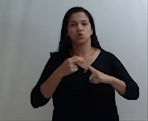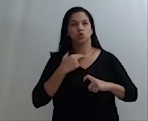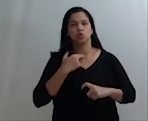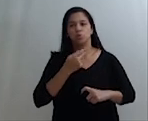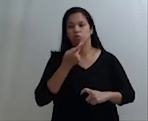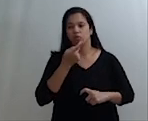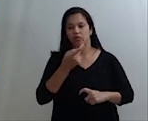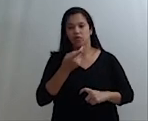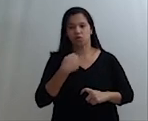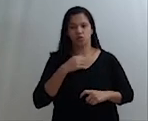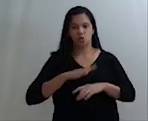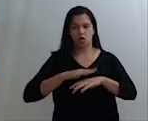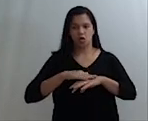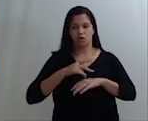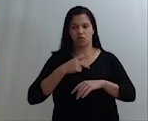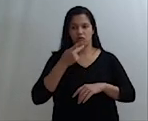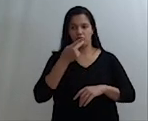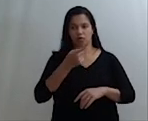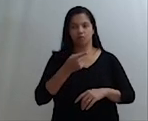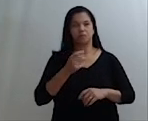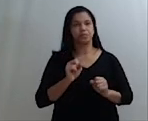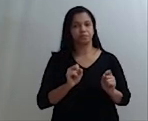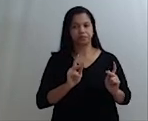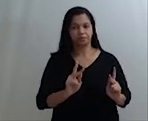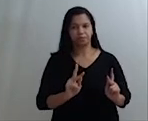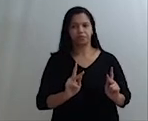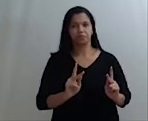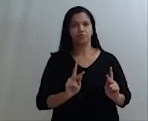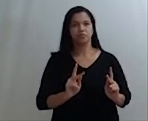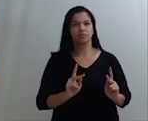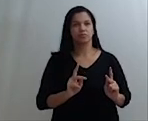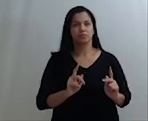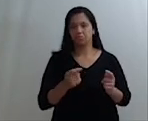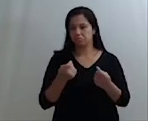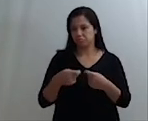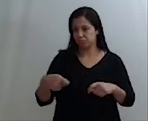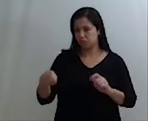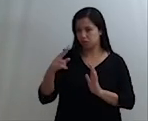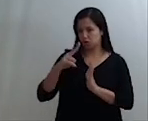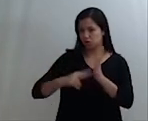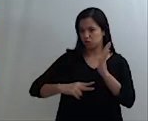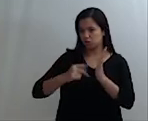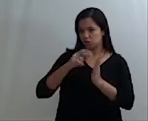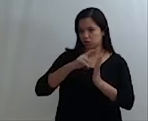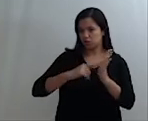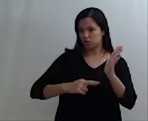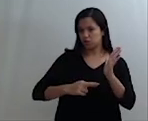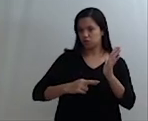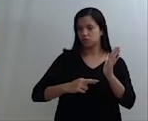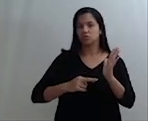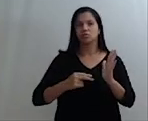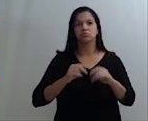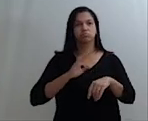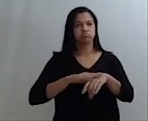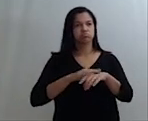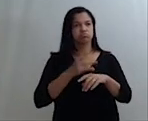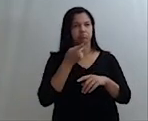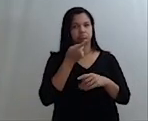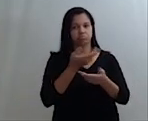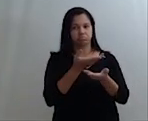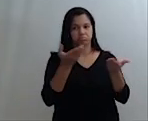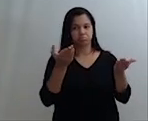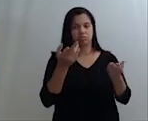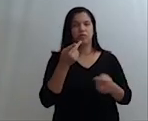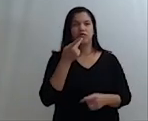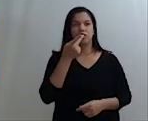sustentarei que bom então Voss exelência dispensa a leitora do relatório dispenso então a vossa excelência tem a palavra